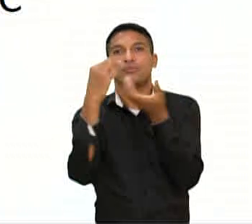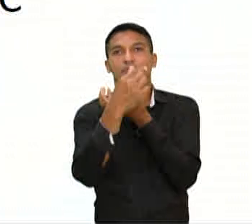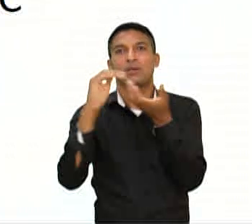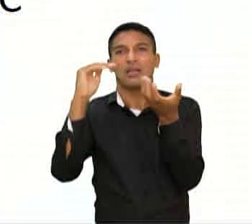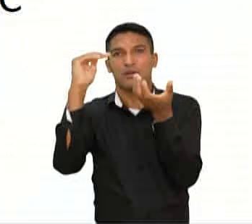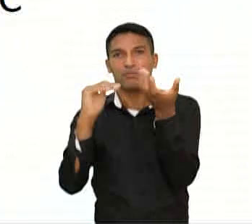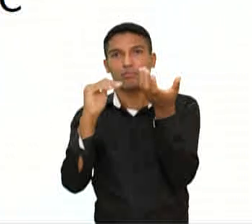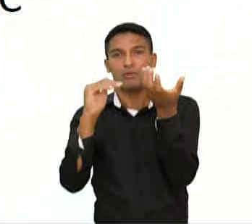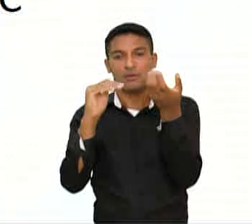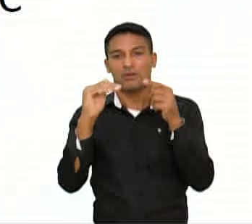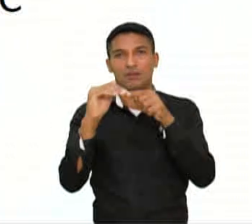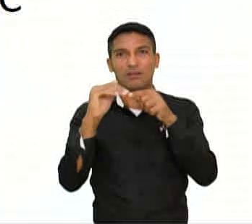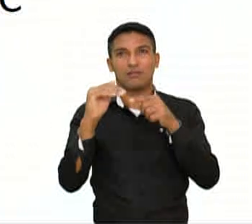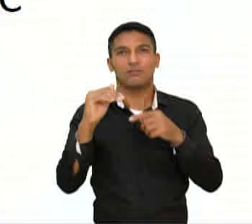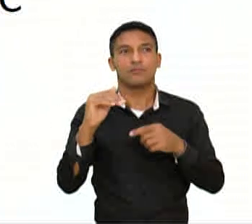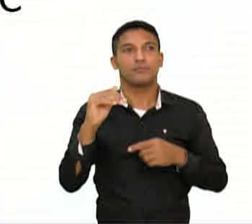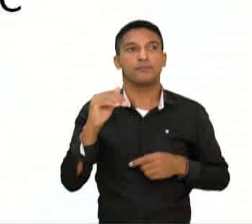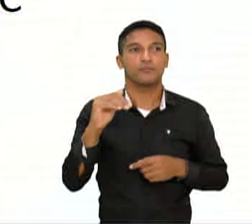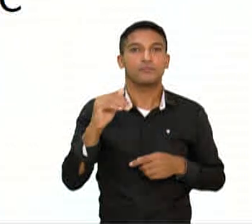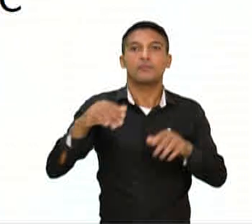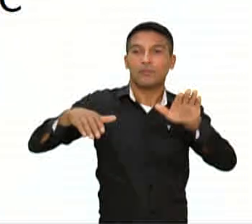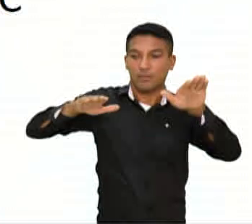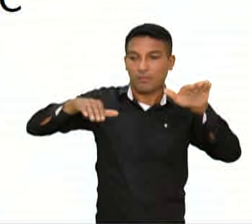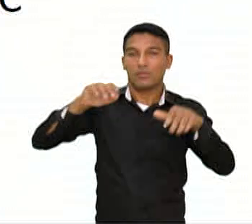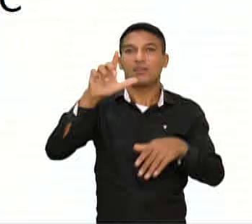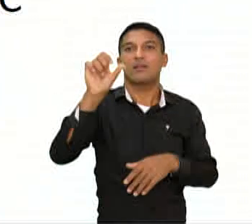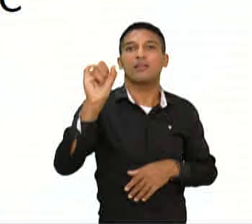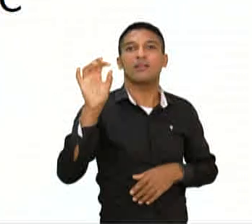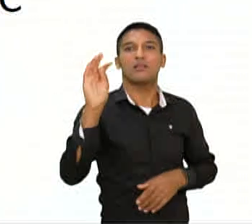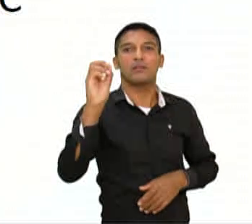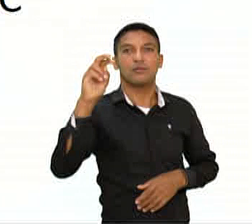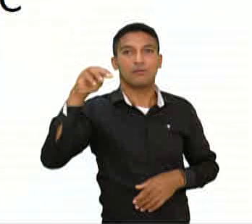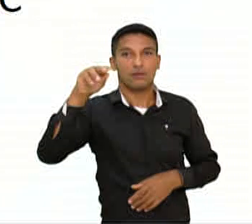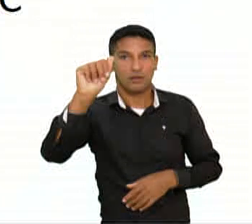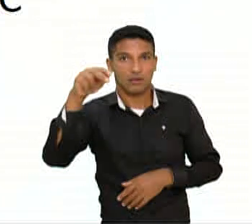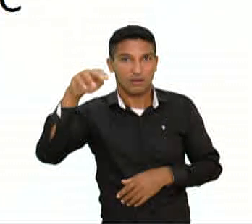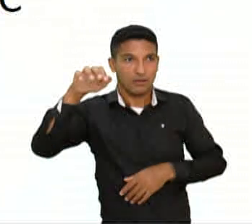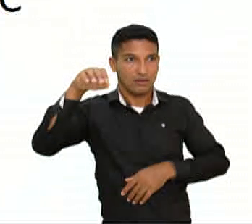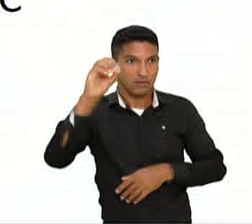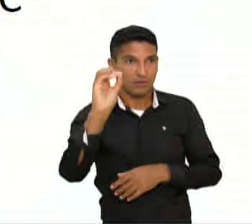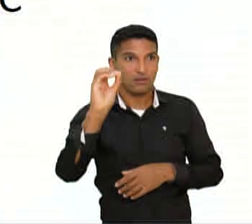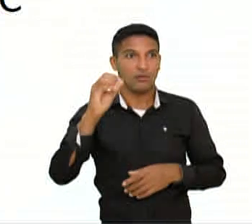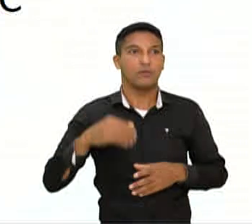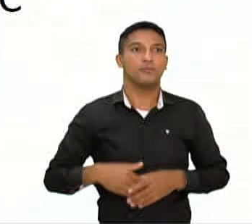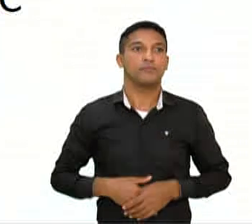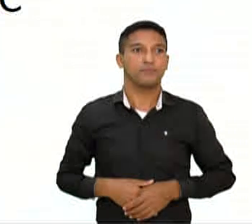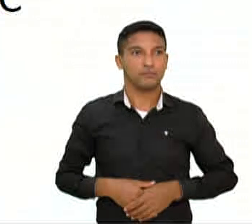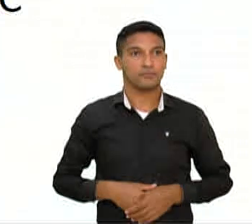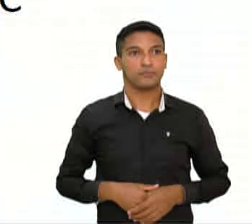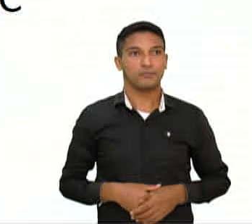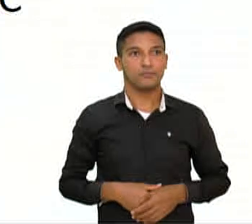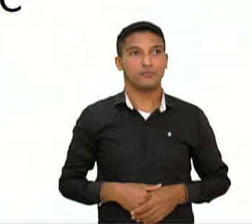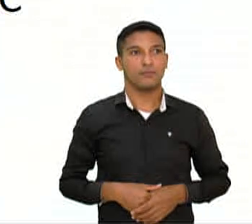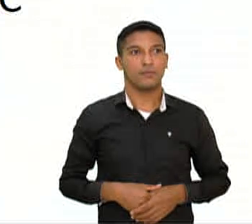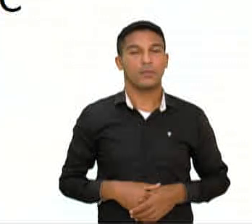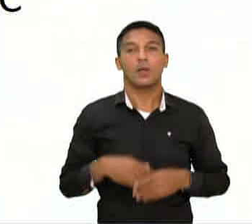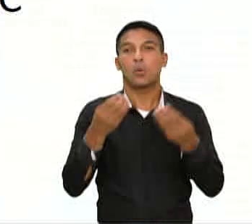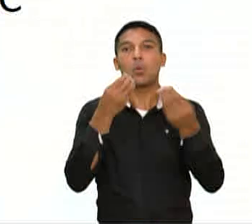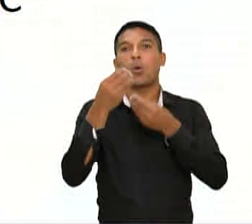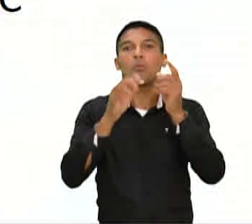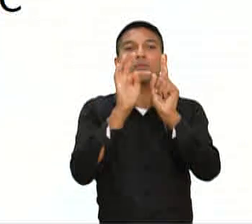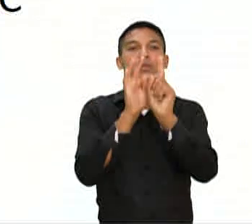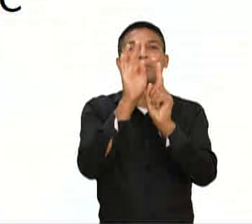mais que você tenha dimensão total, identificado principalmente porque não tem nenhuma cerquinha dividindo, então